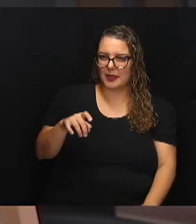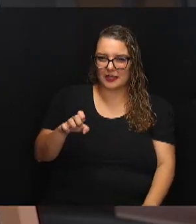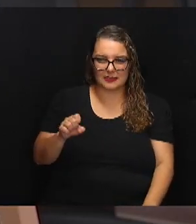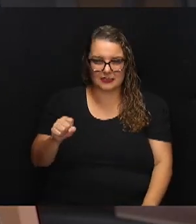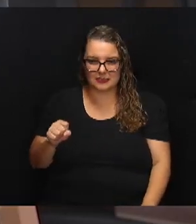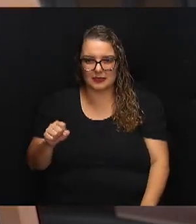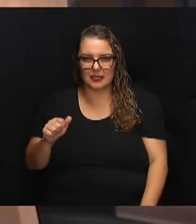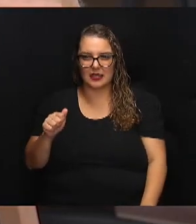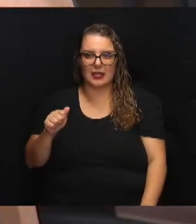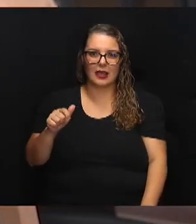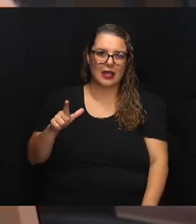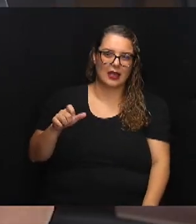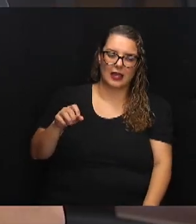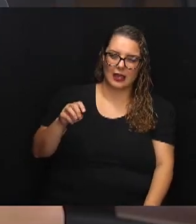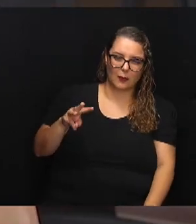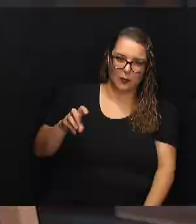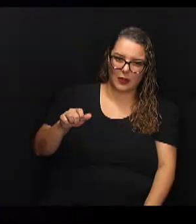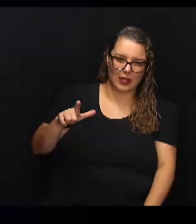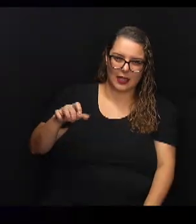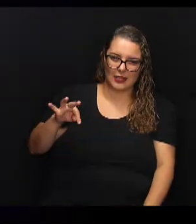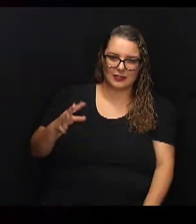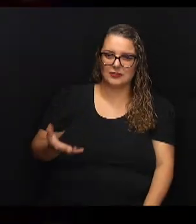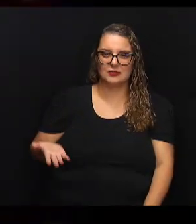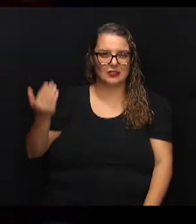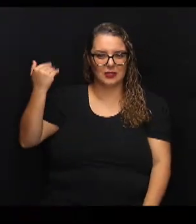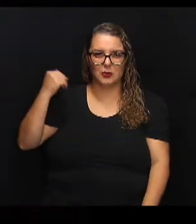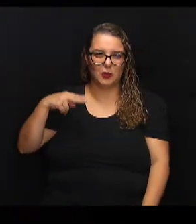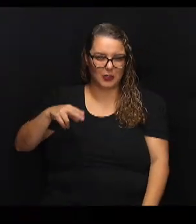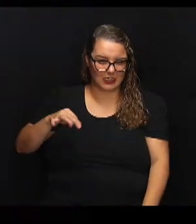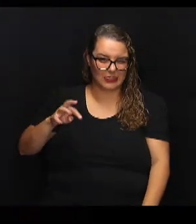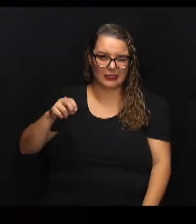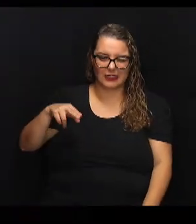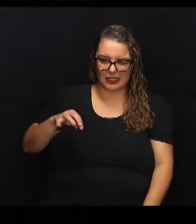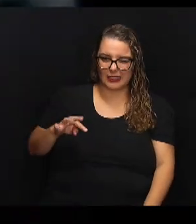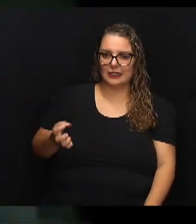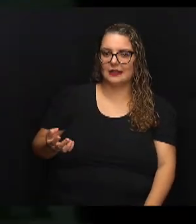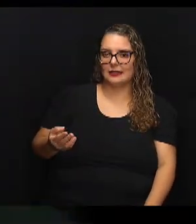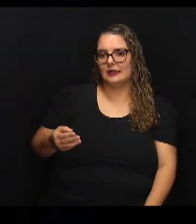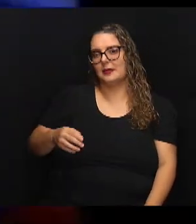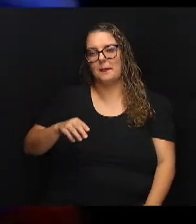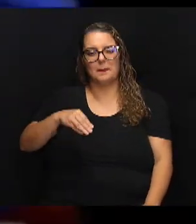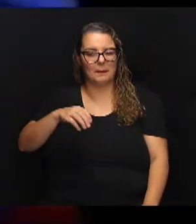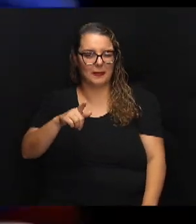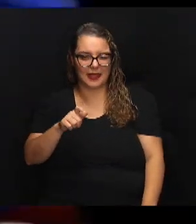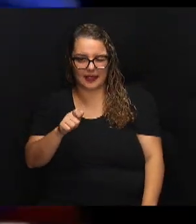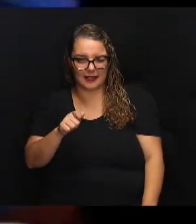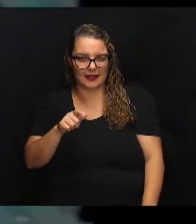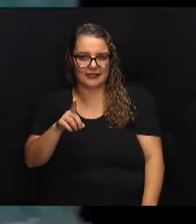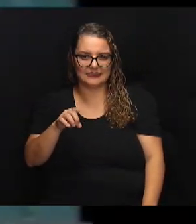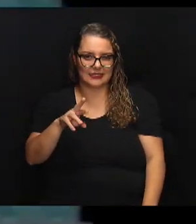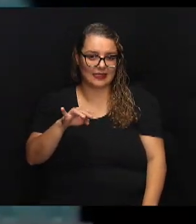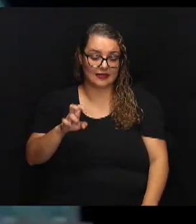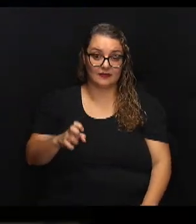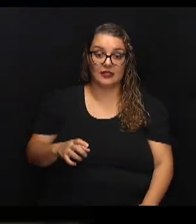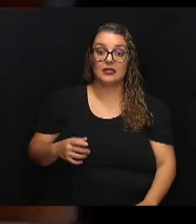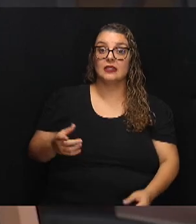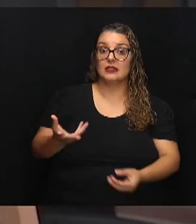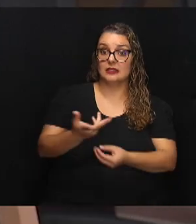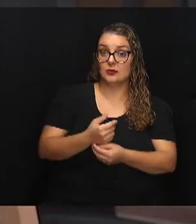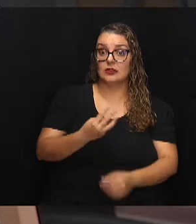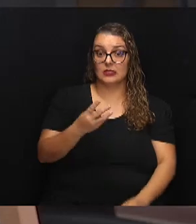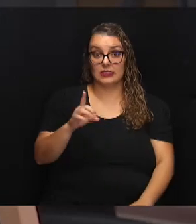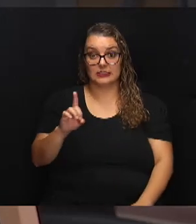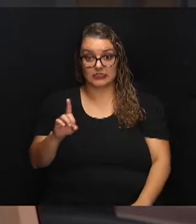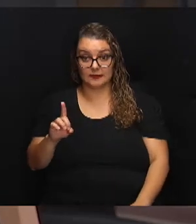com aqueles antigamente, de jogo de Nintendo, de Master System, Mega Drive. E tem os jogos, os artistas 3D, que